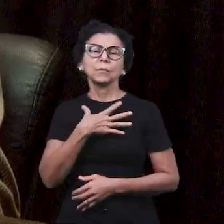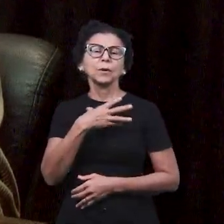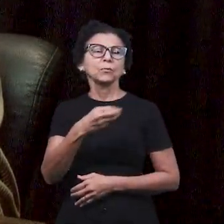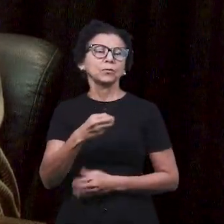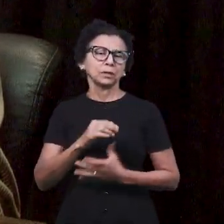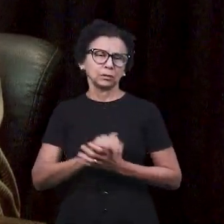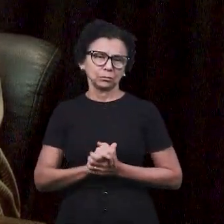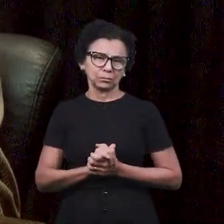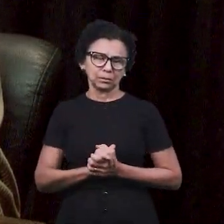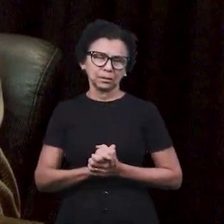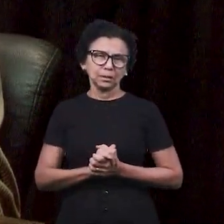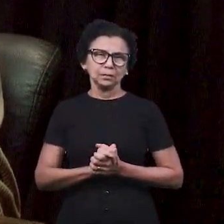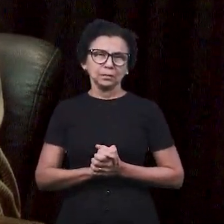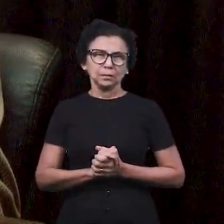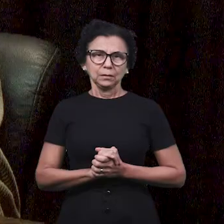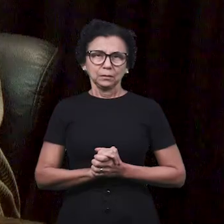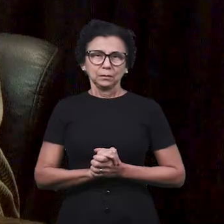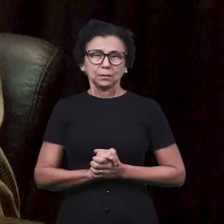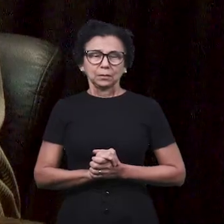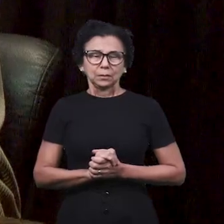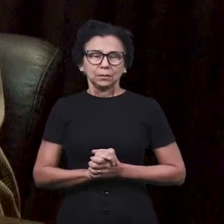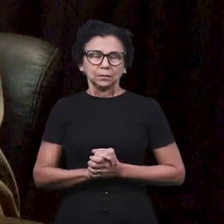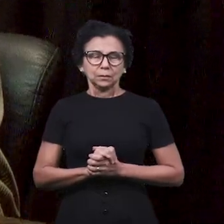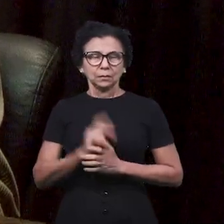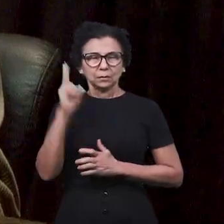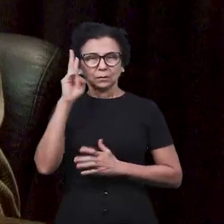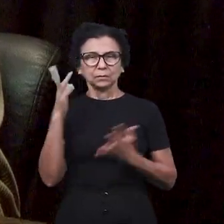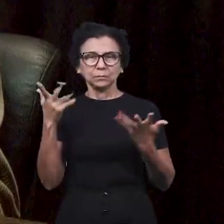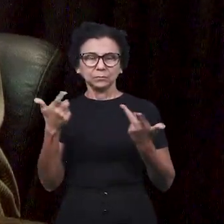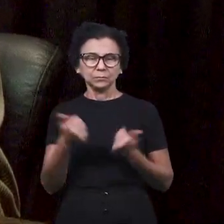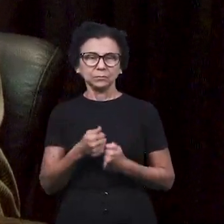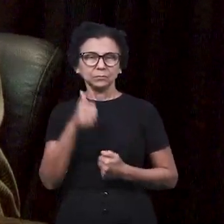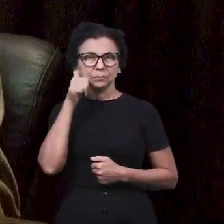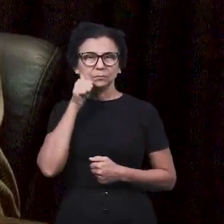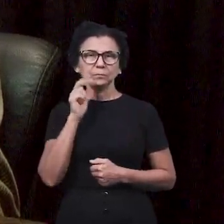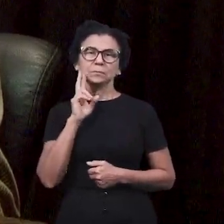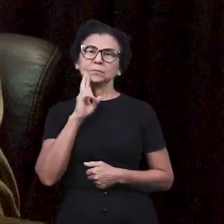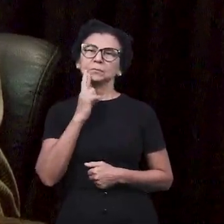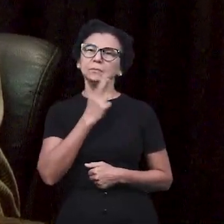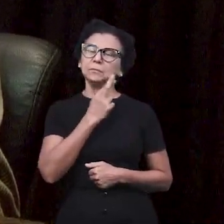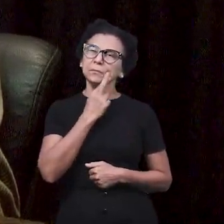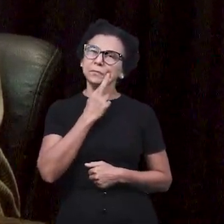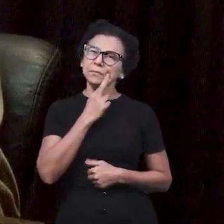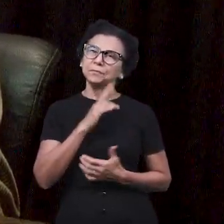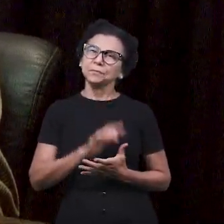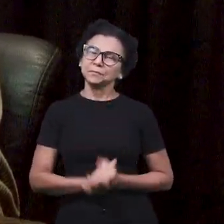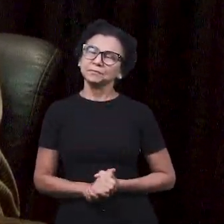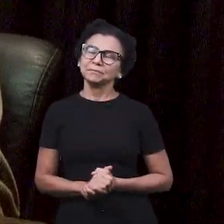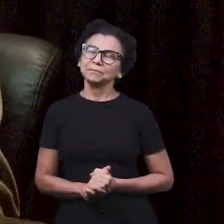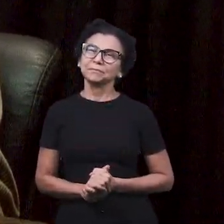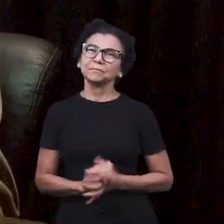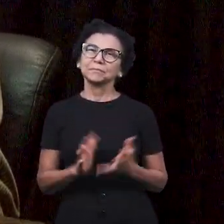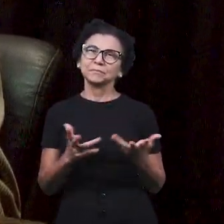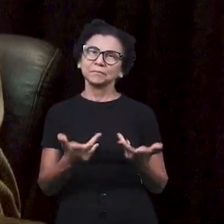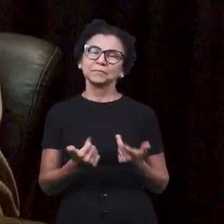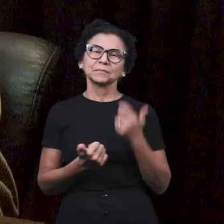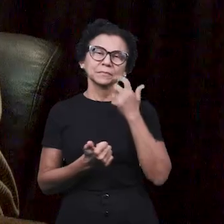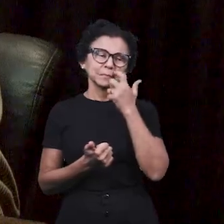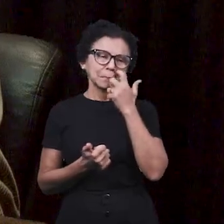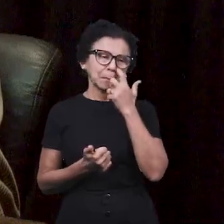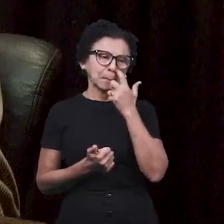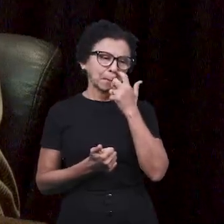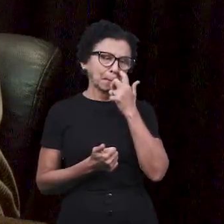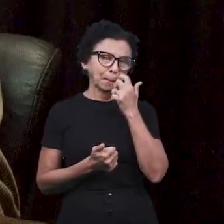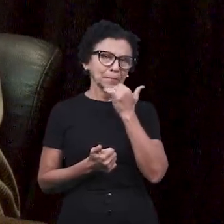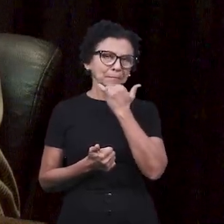história é maravilhosa, né, a história de Rebeca. E da mesma forma, aquilo que se operou com Jacó, né, a mesma